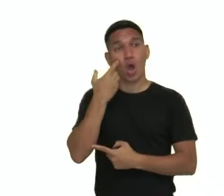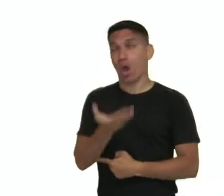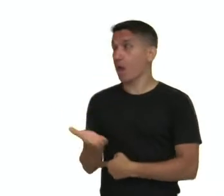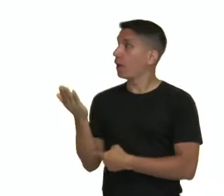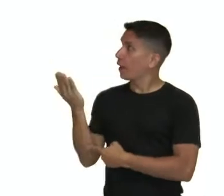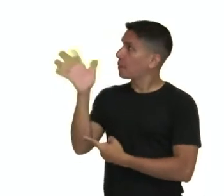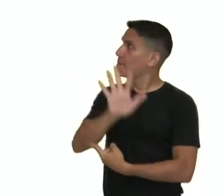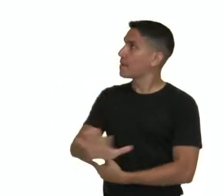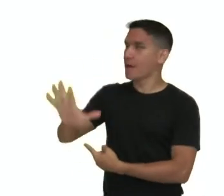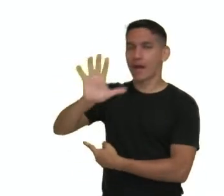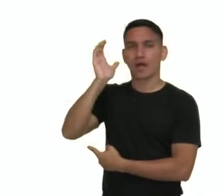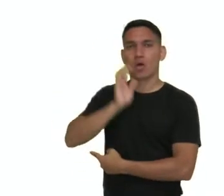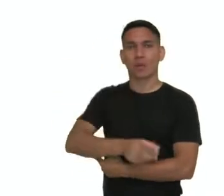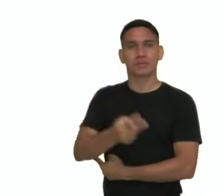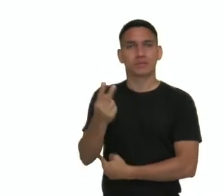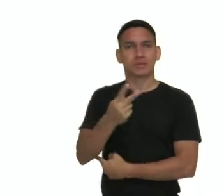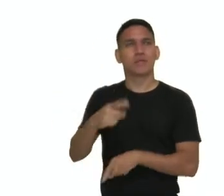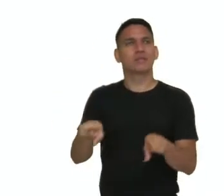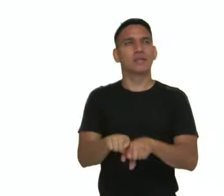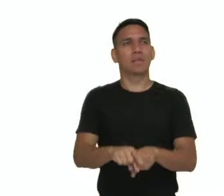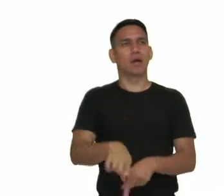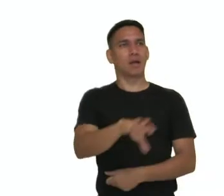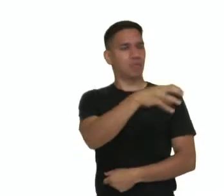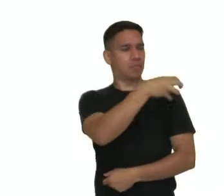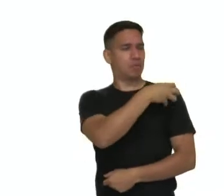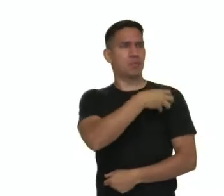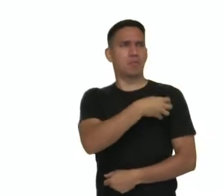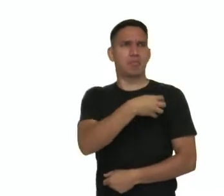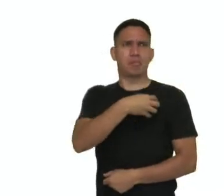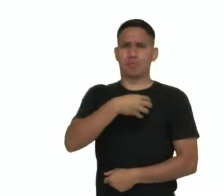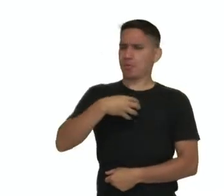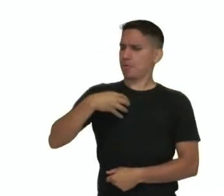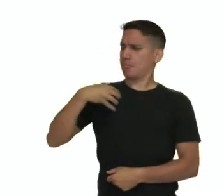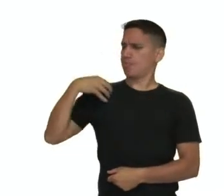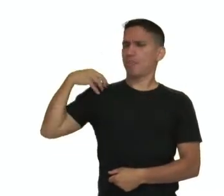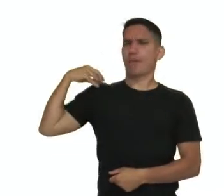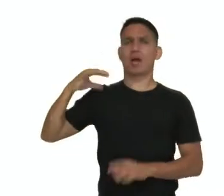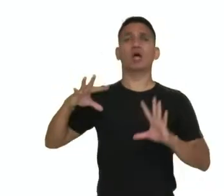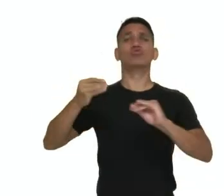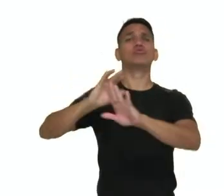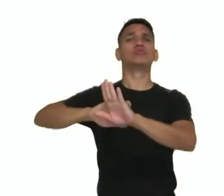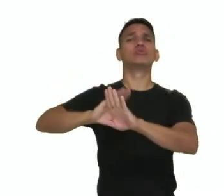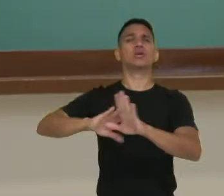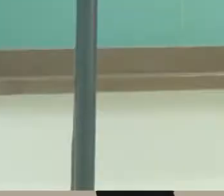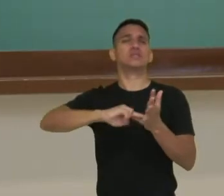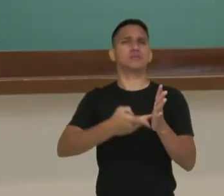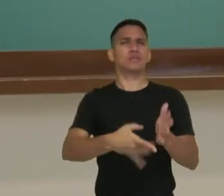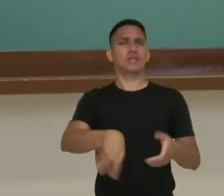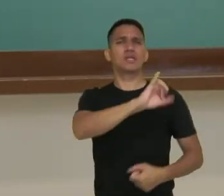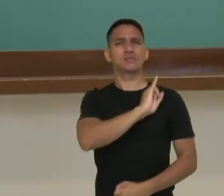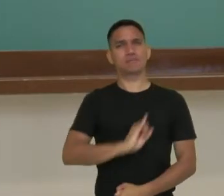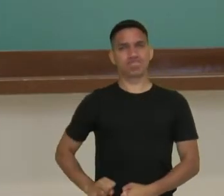do Dom Pedro II e as insígnias deles, né? Todas as insígnias imperiais na sua vestimenta.